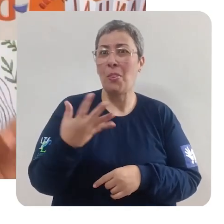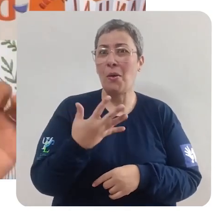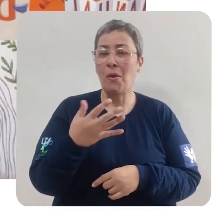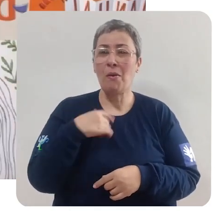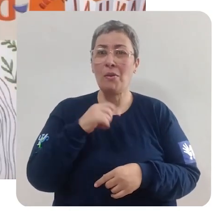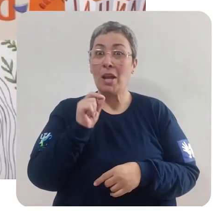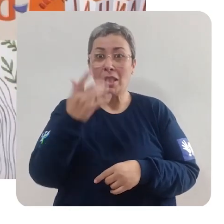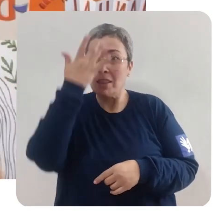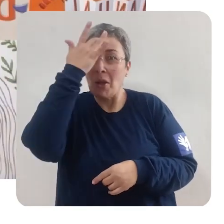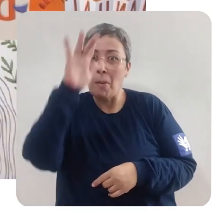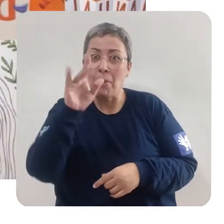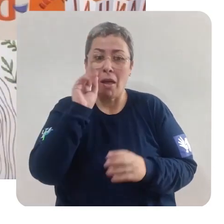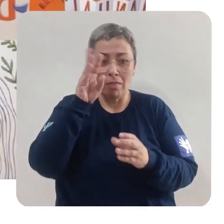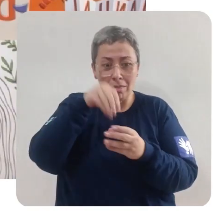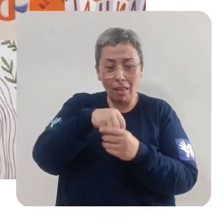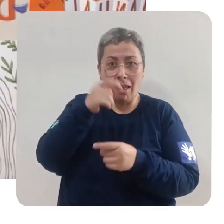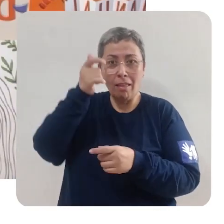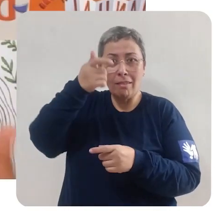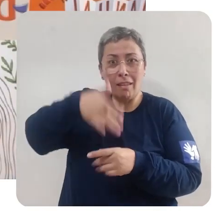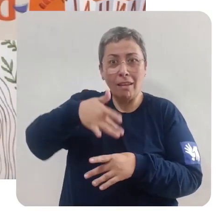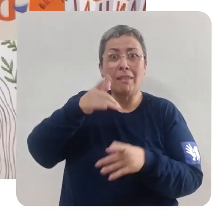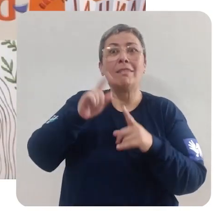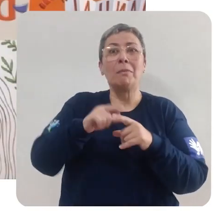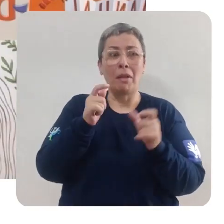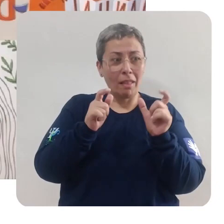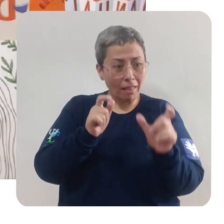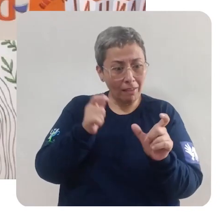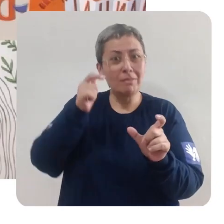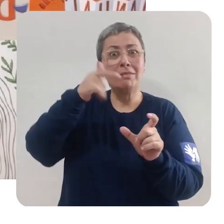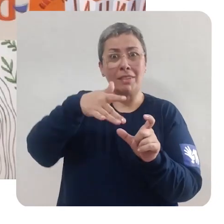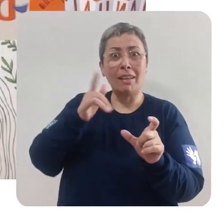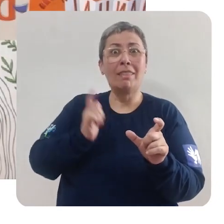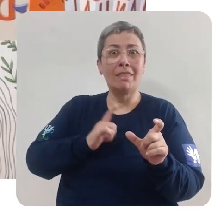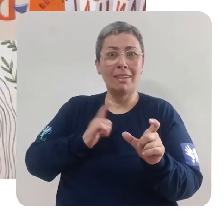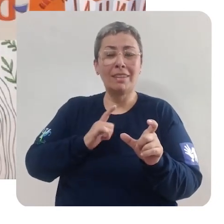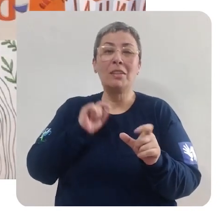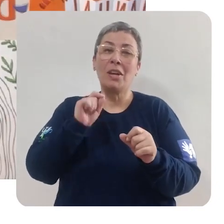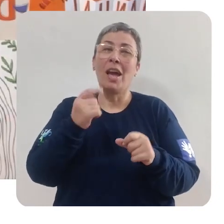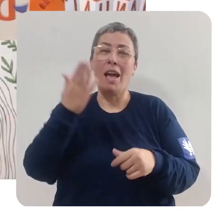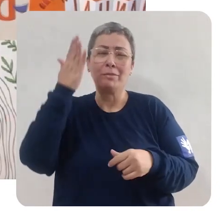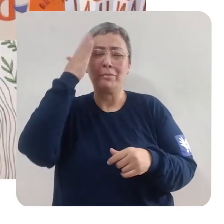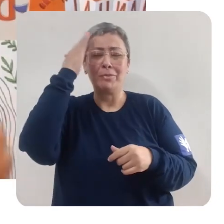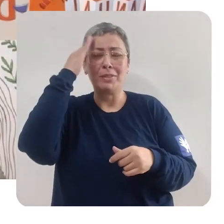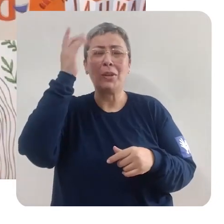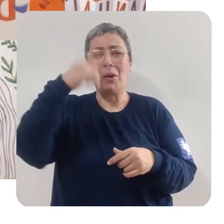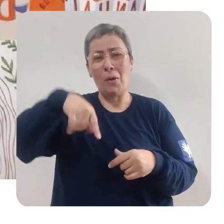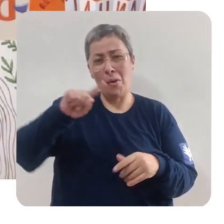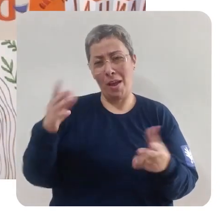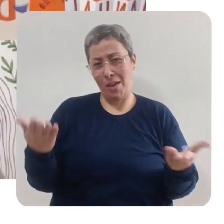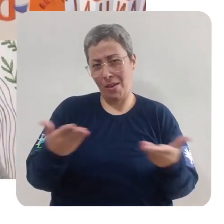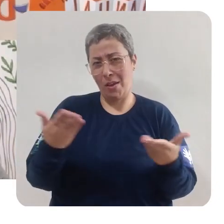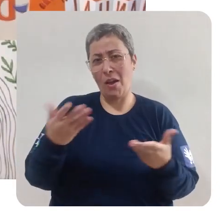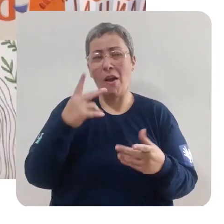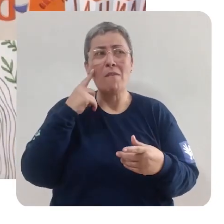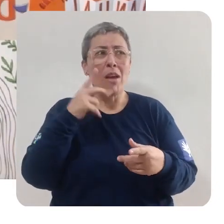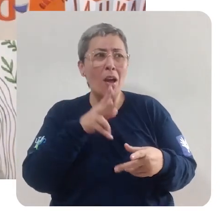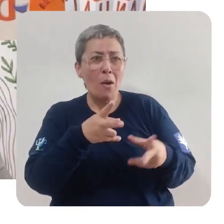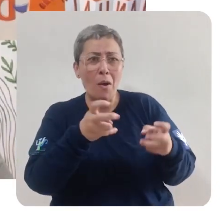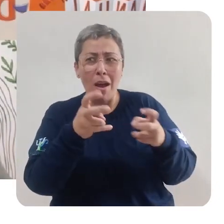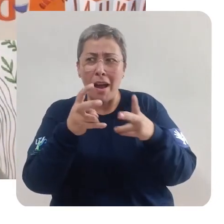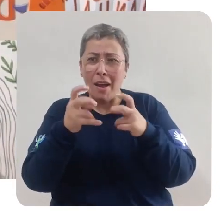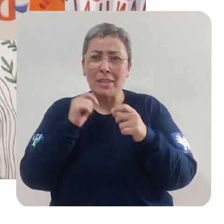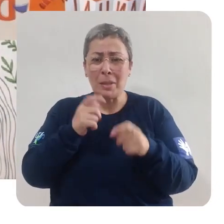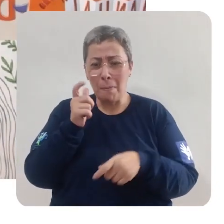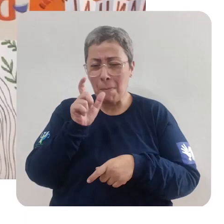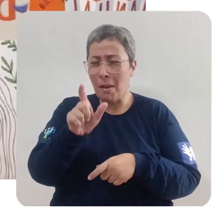Não sabia que dentro de uma palavra tinha outra palavra? Eu tenho certeza que agora você vai olhar sempre para